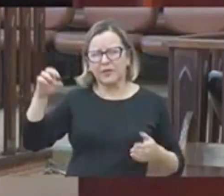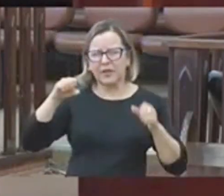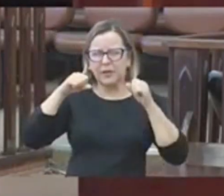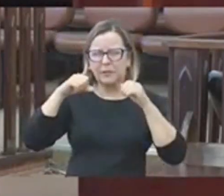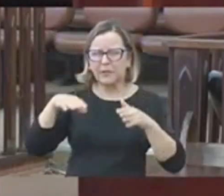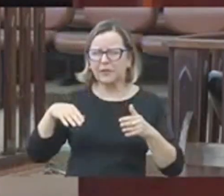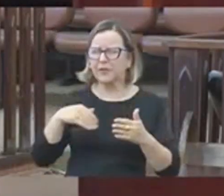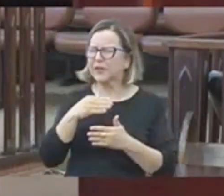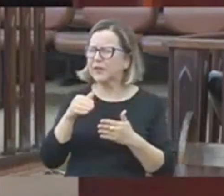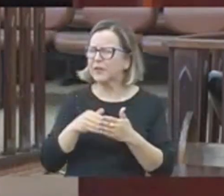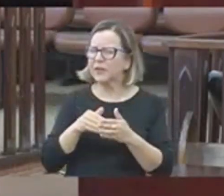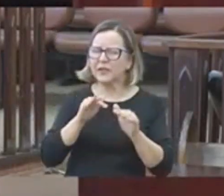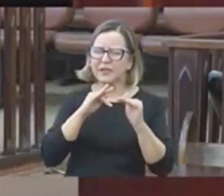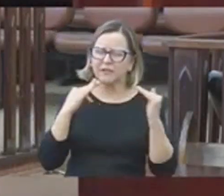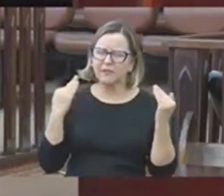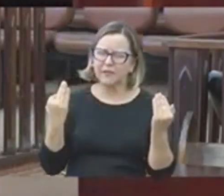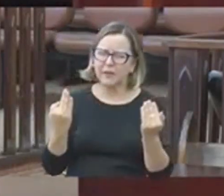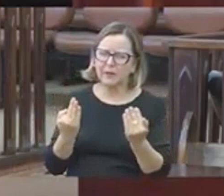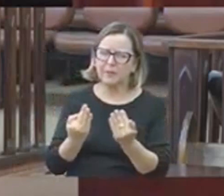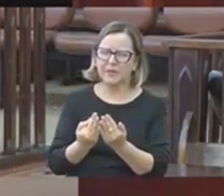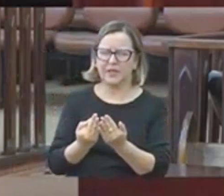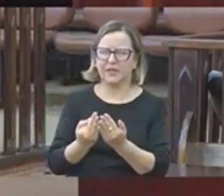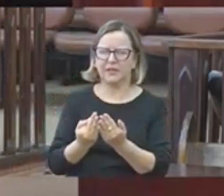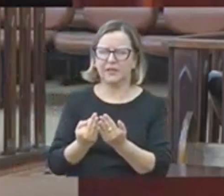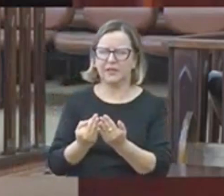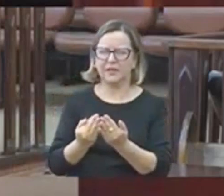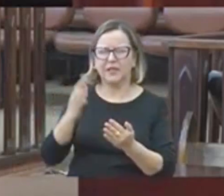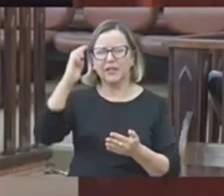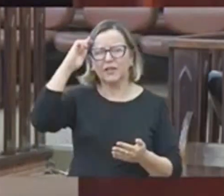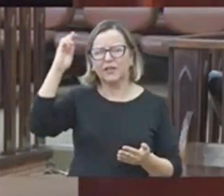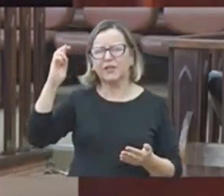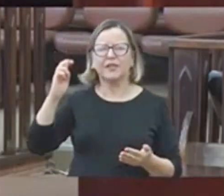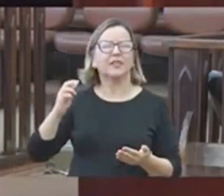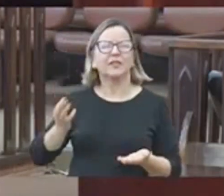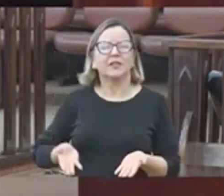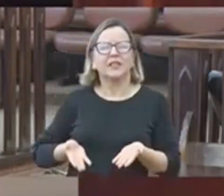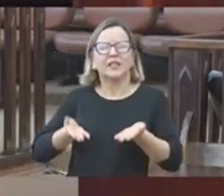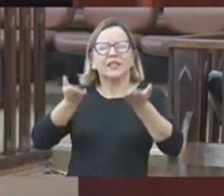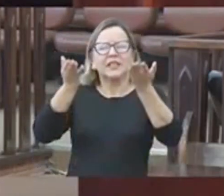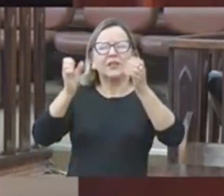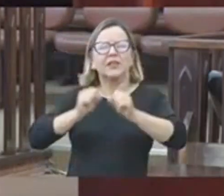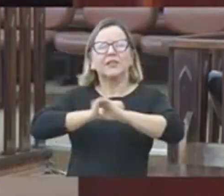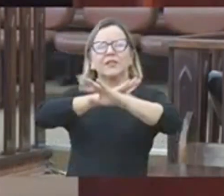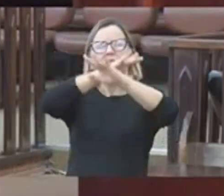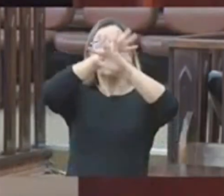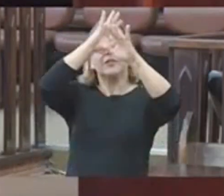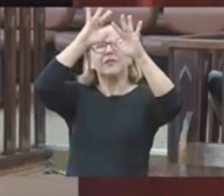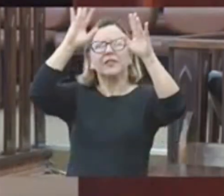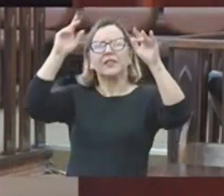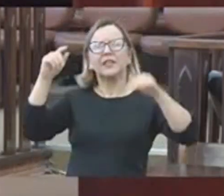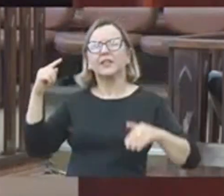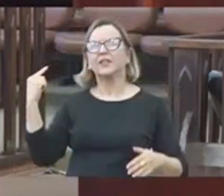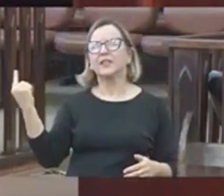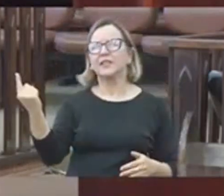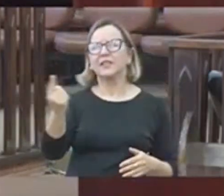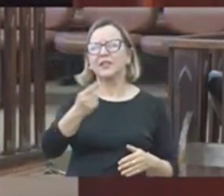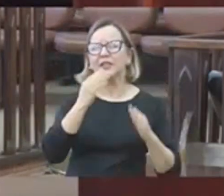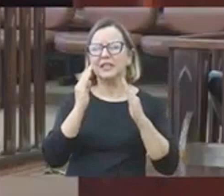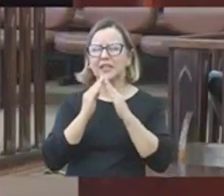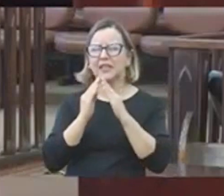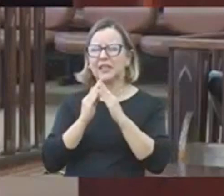dia e que o Senhor seja exaltado, glorificado no interior dos nossos lares, dos